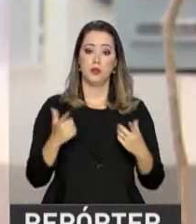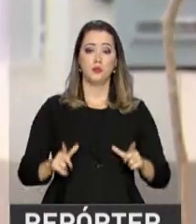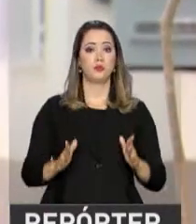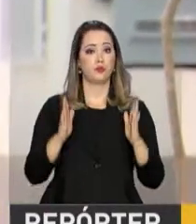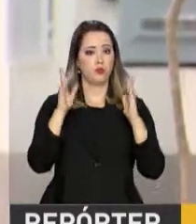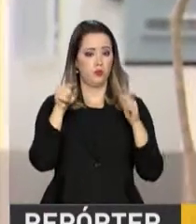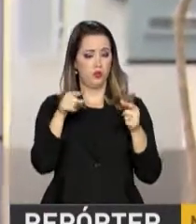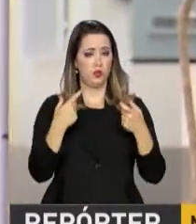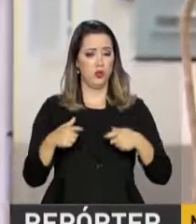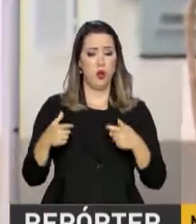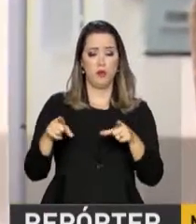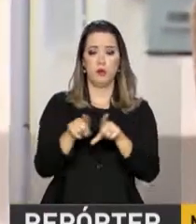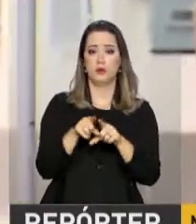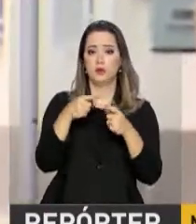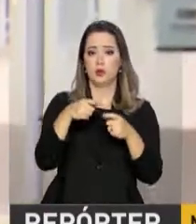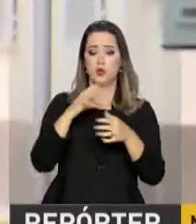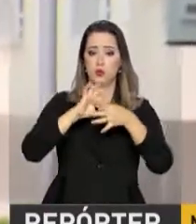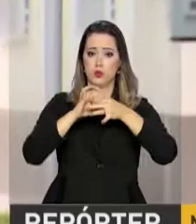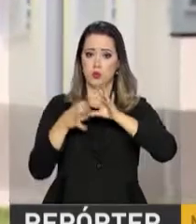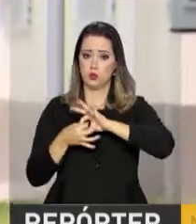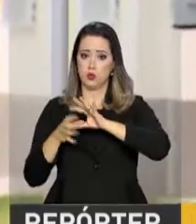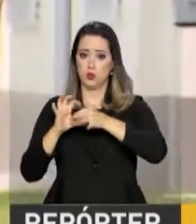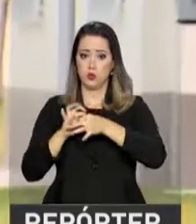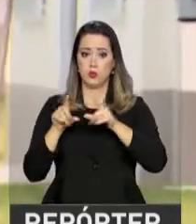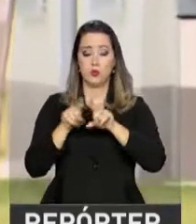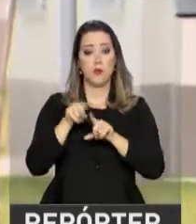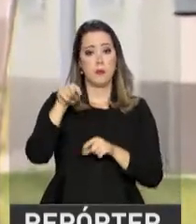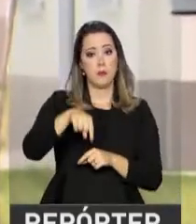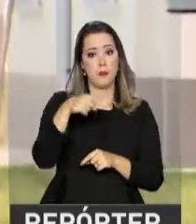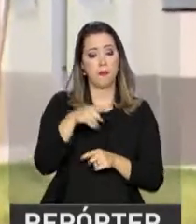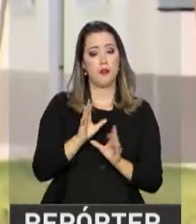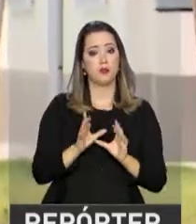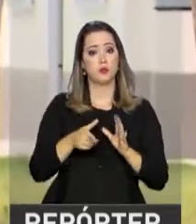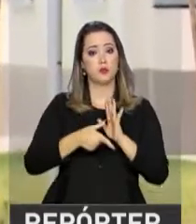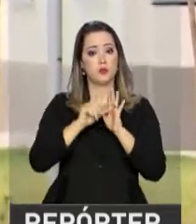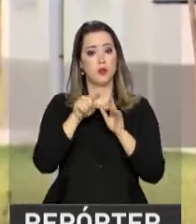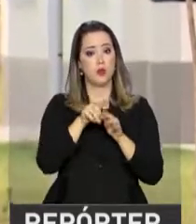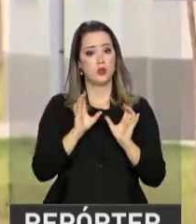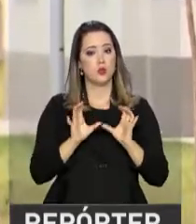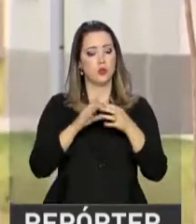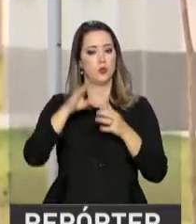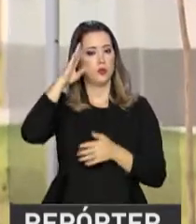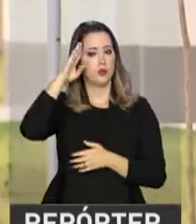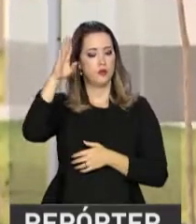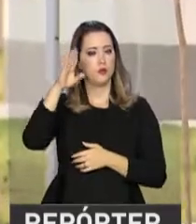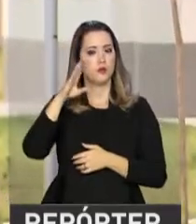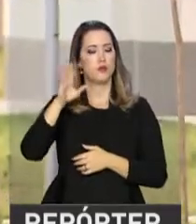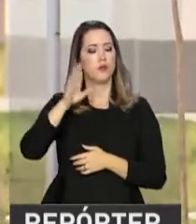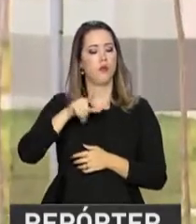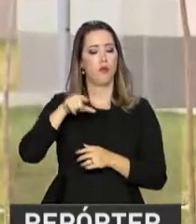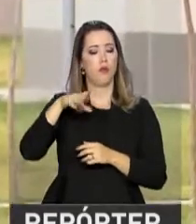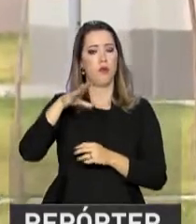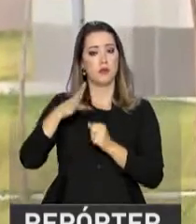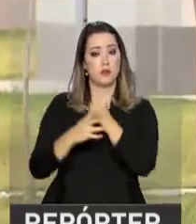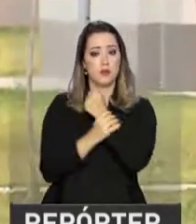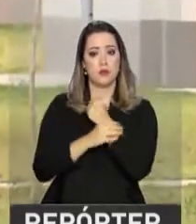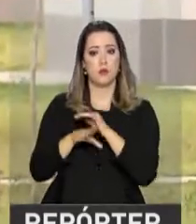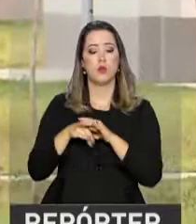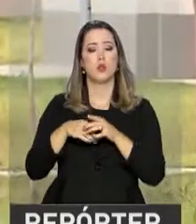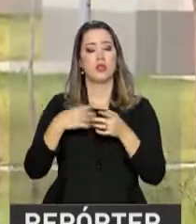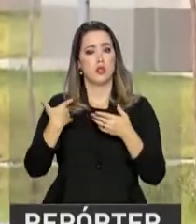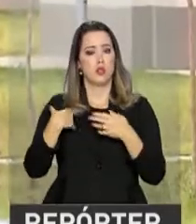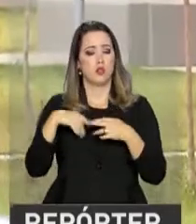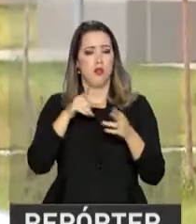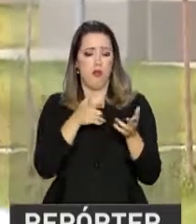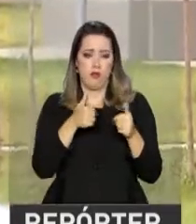olímpicos e paraolímpicos do rio de janeiro aqui os agentes da força nacional ficarão hospedados durante as competições